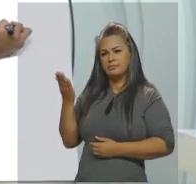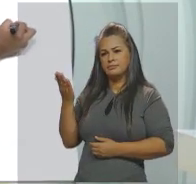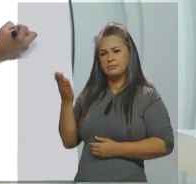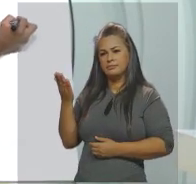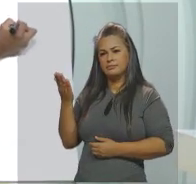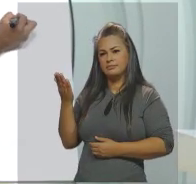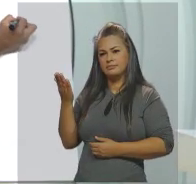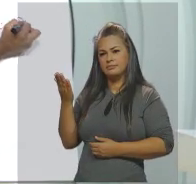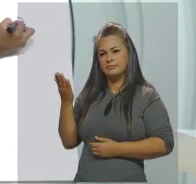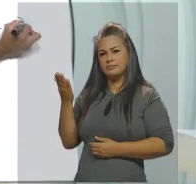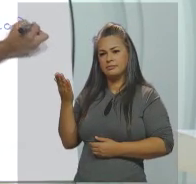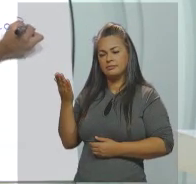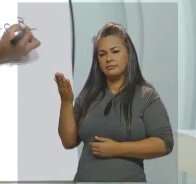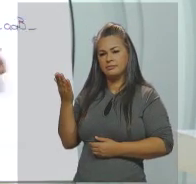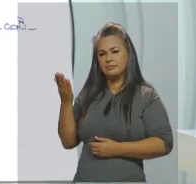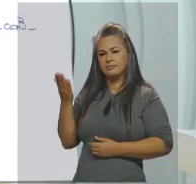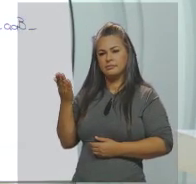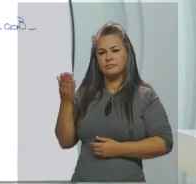o Bzão.